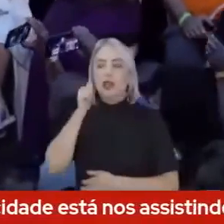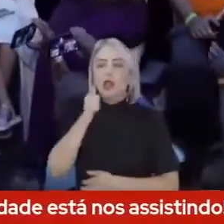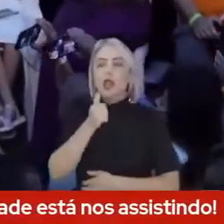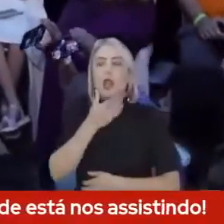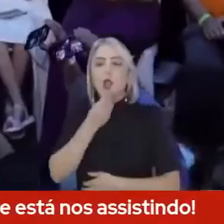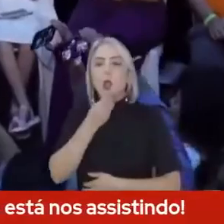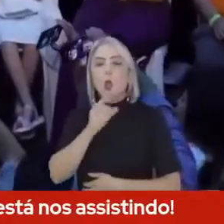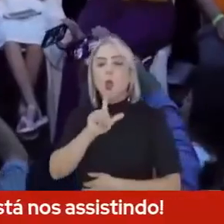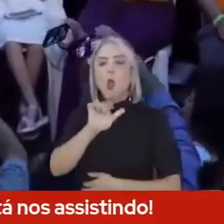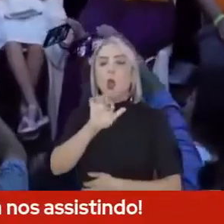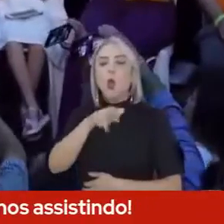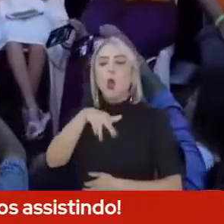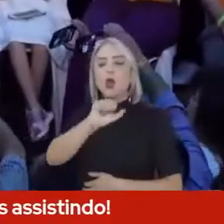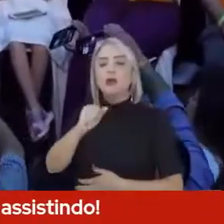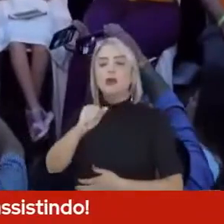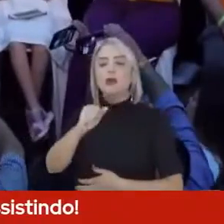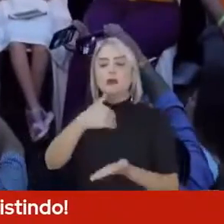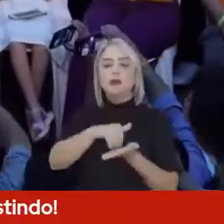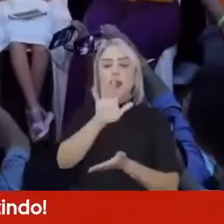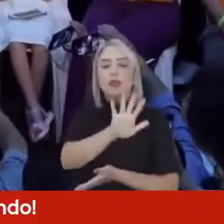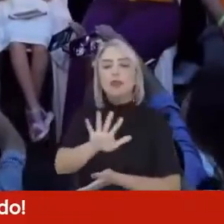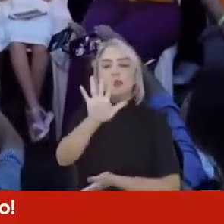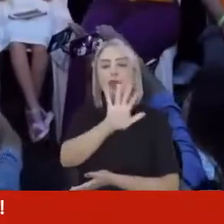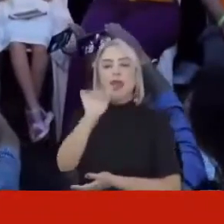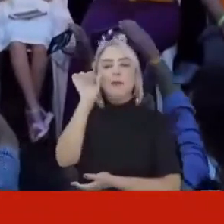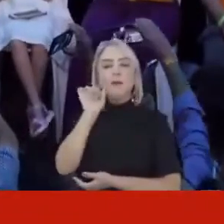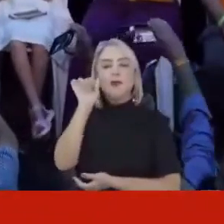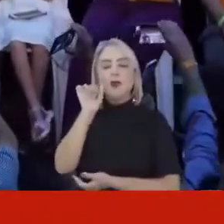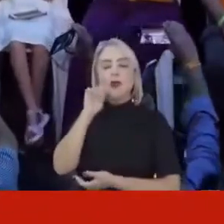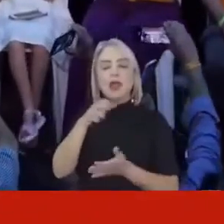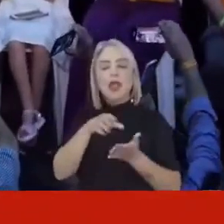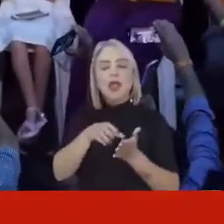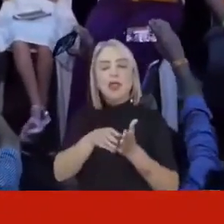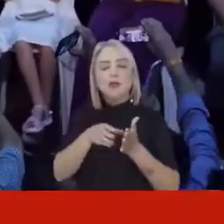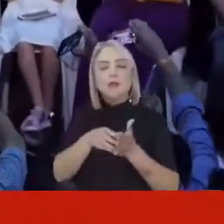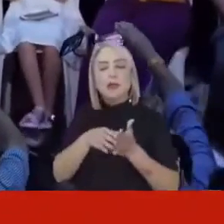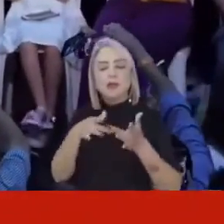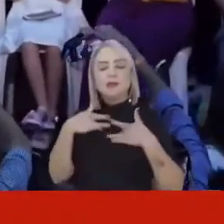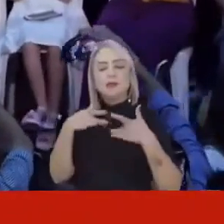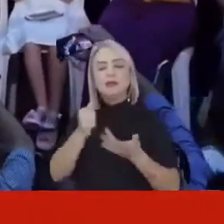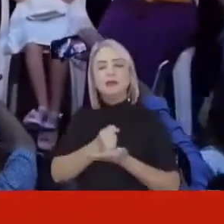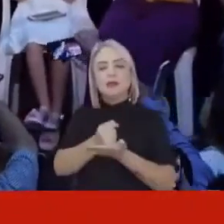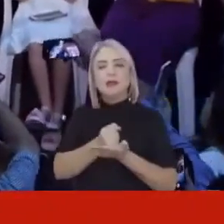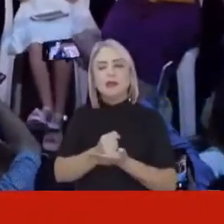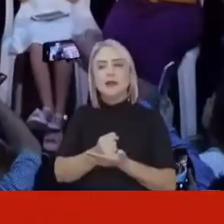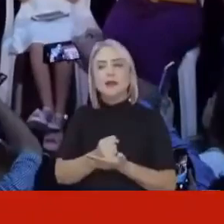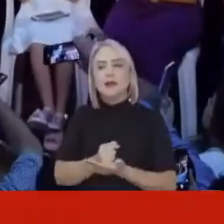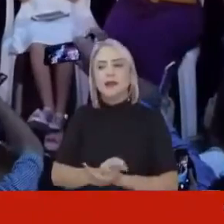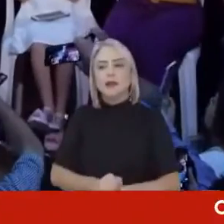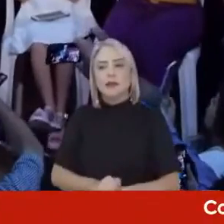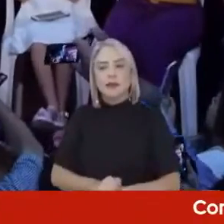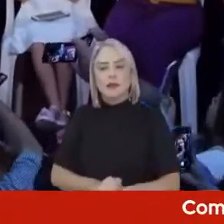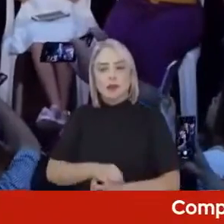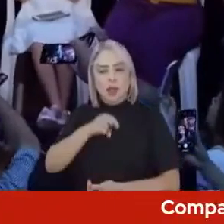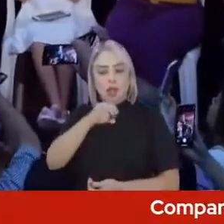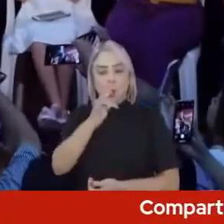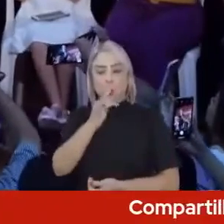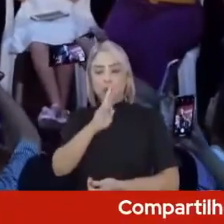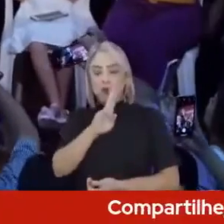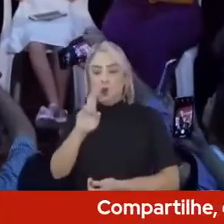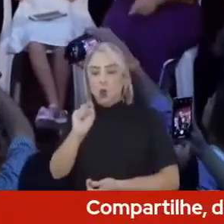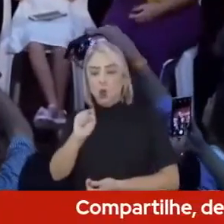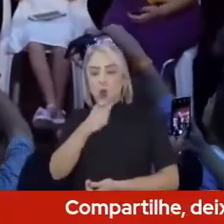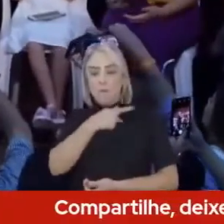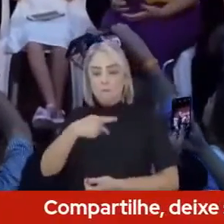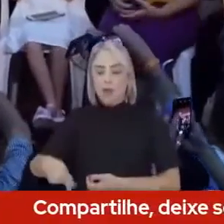Caetano, secretária nacional das Mulheres e Solidariedade, companheiro Miguel Torres, presidente da